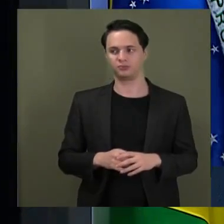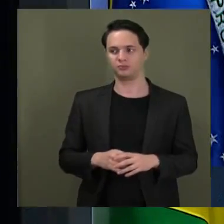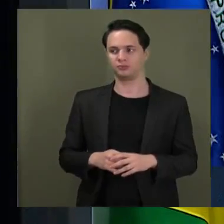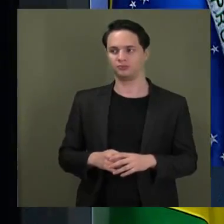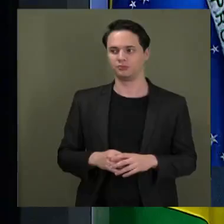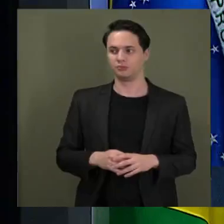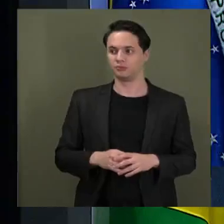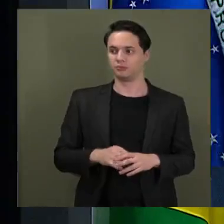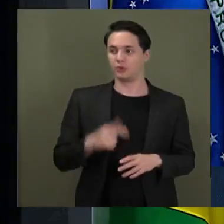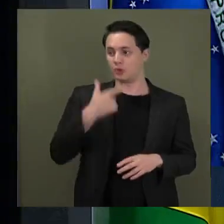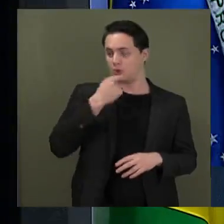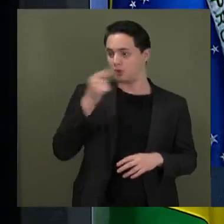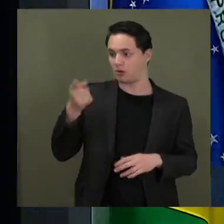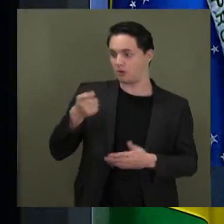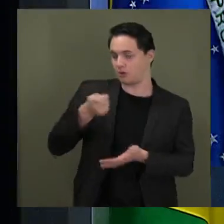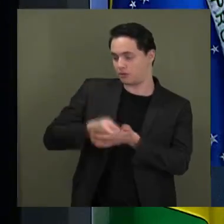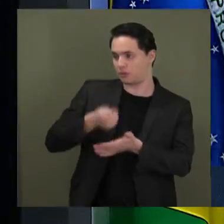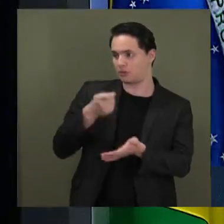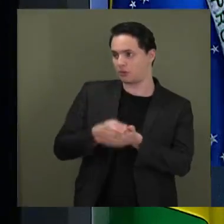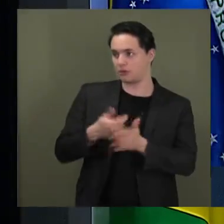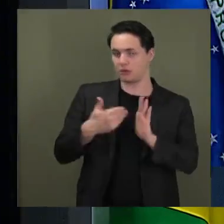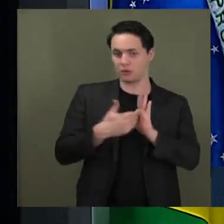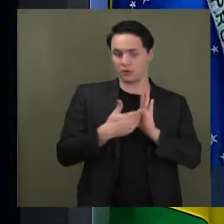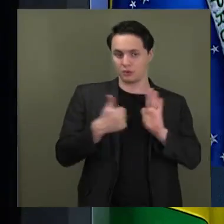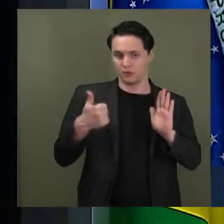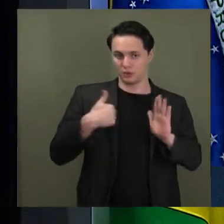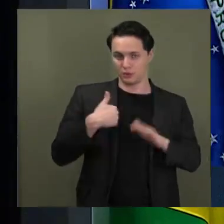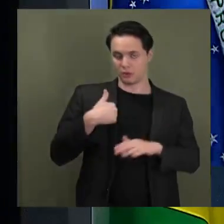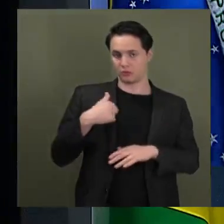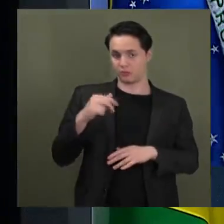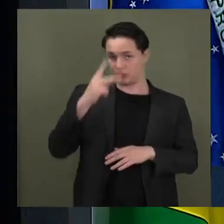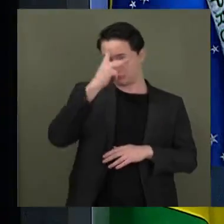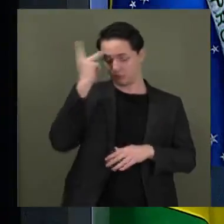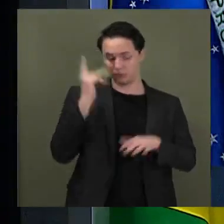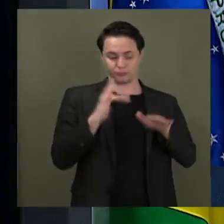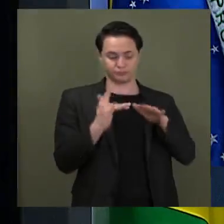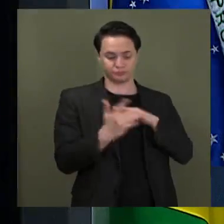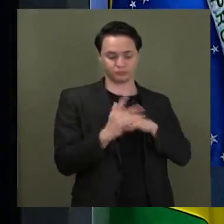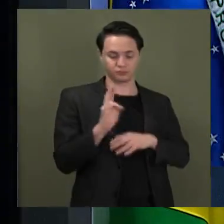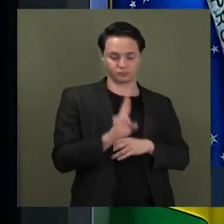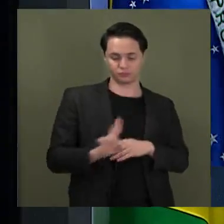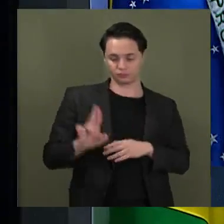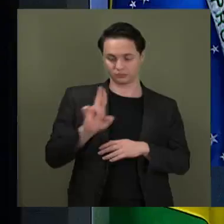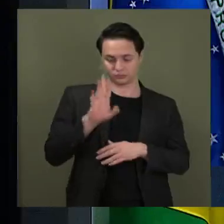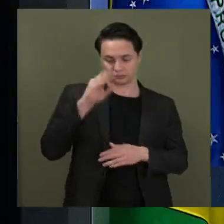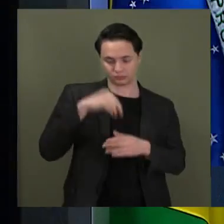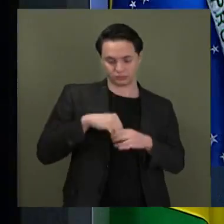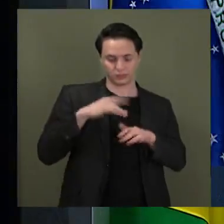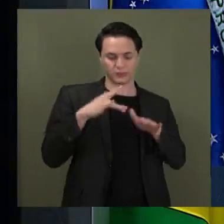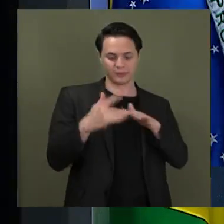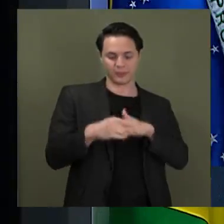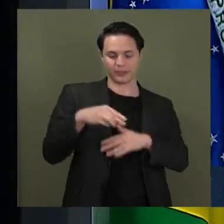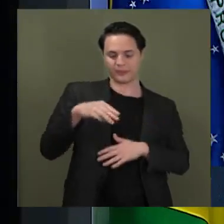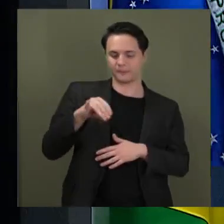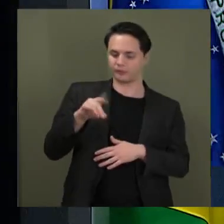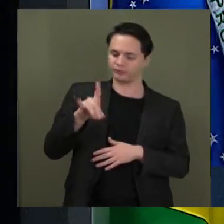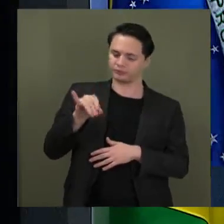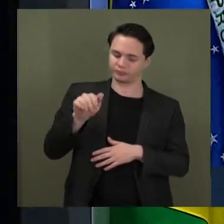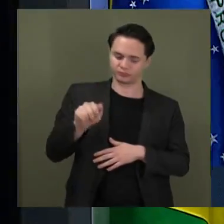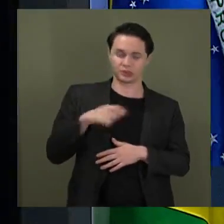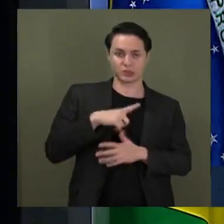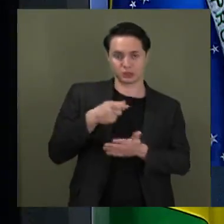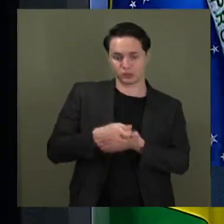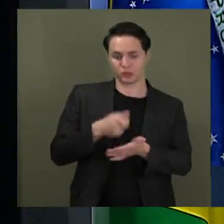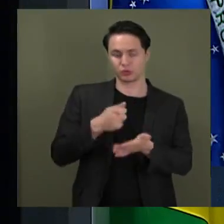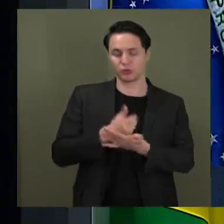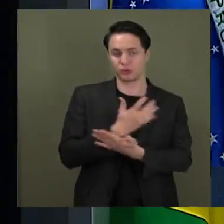Ele exigiu a remoção de usuários das plataformas de mídia social e exigiu a censura